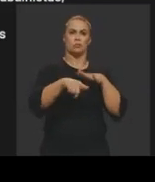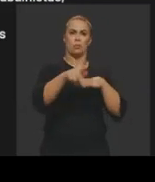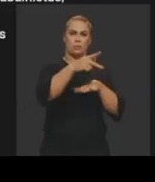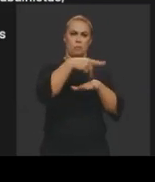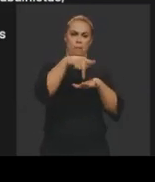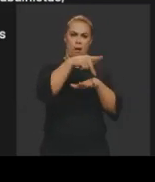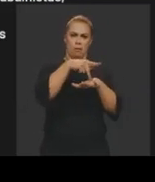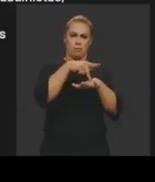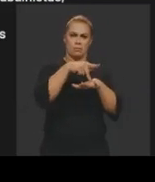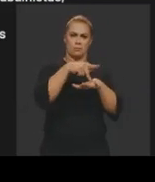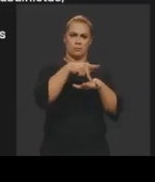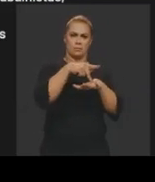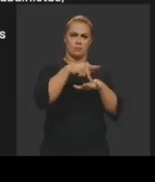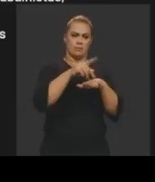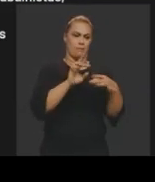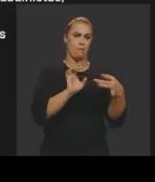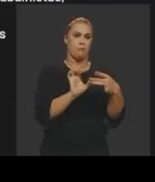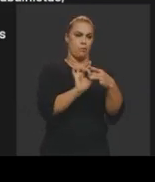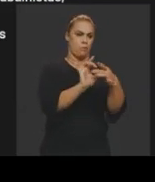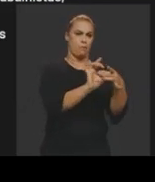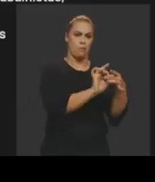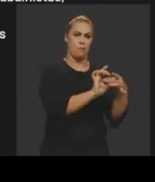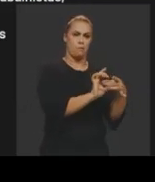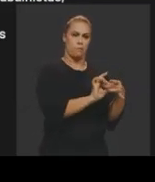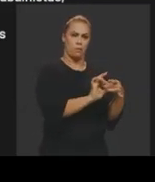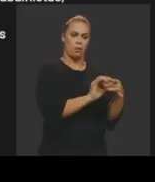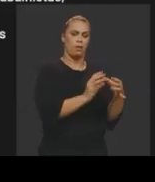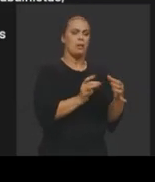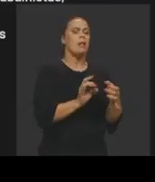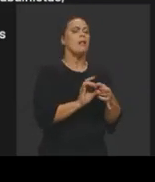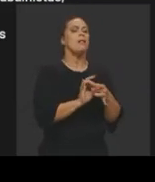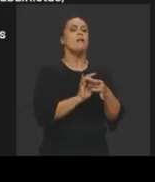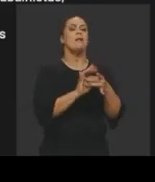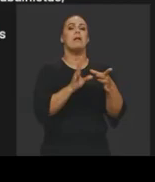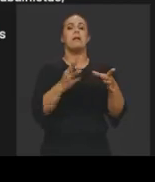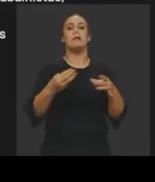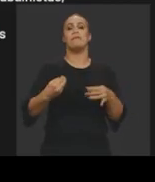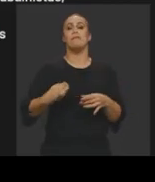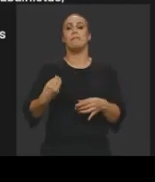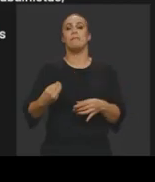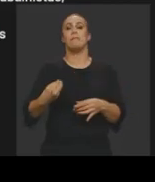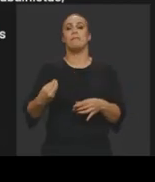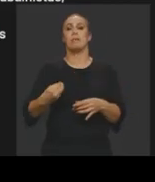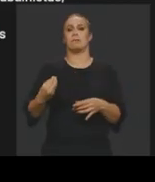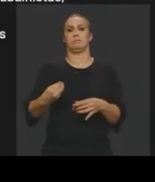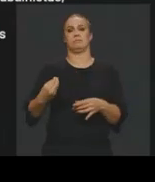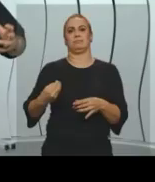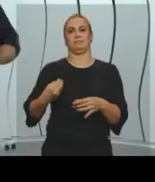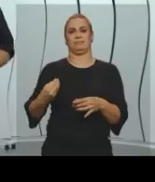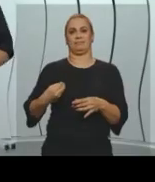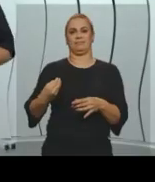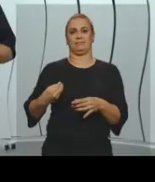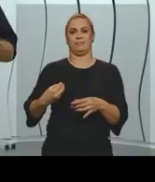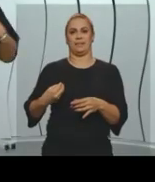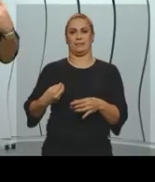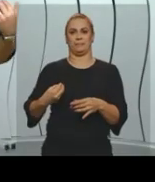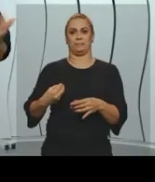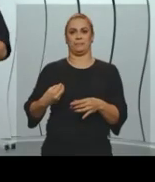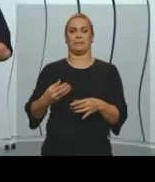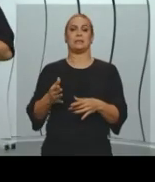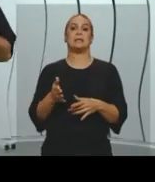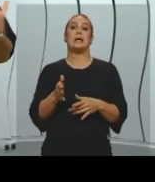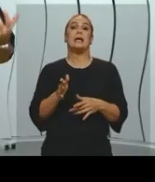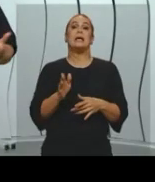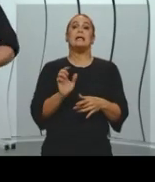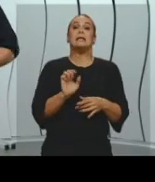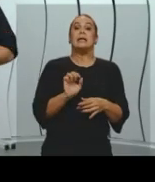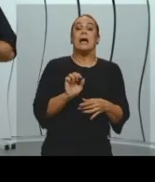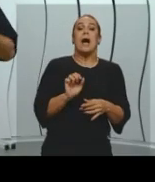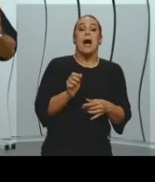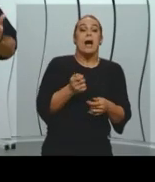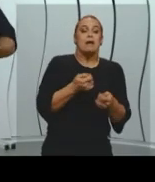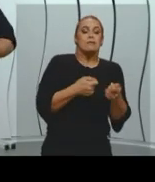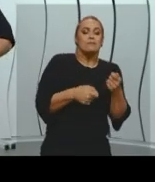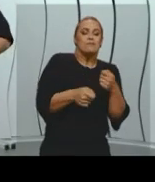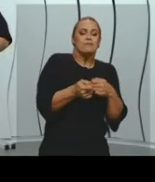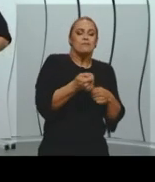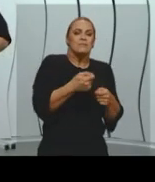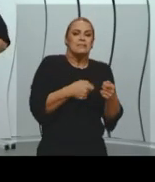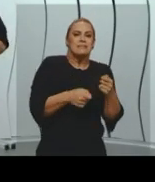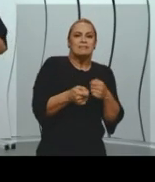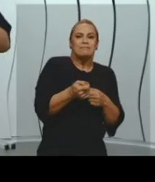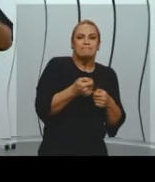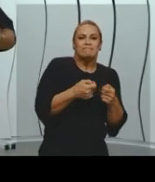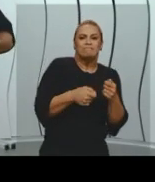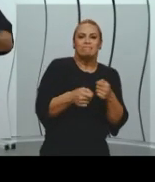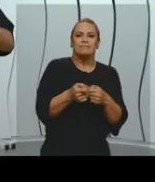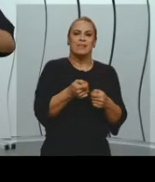a outros mercados, tá? Quanto mais eficiente for a gestão econômica, gestão